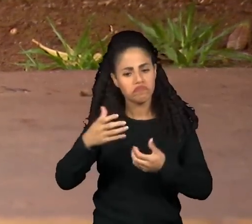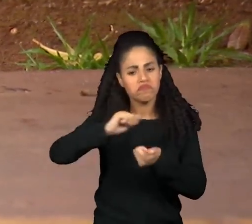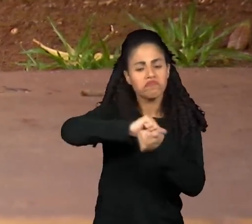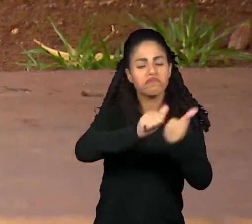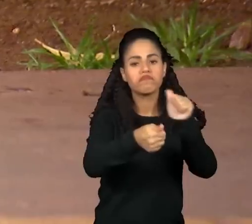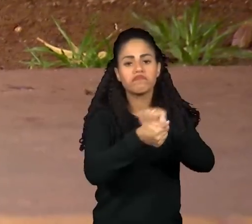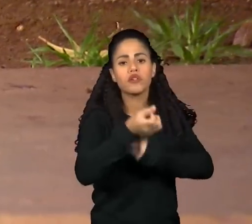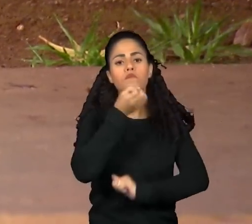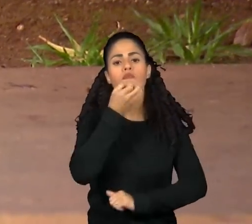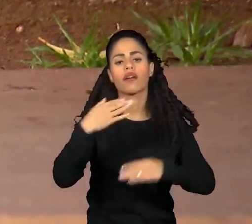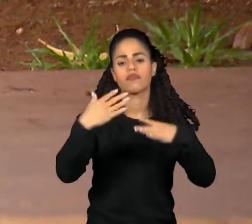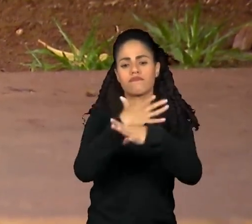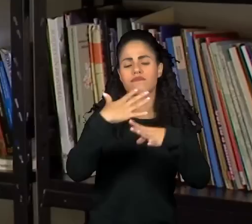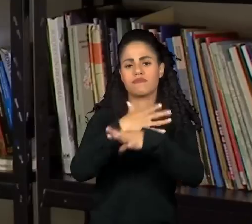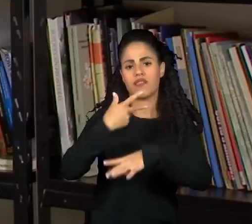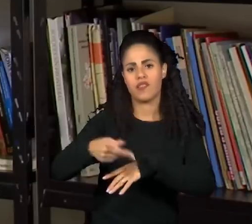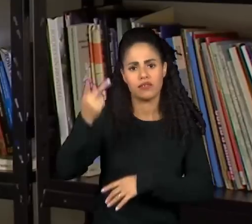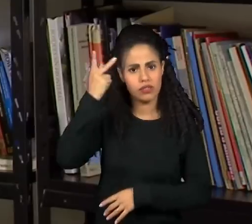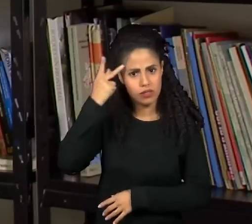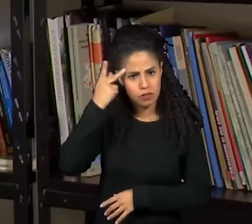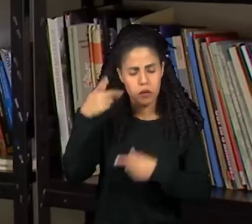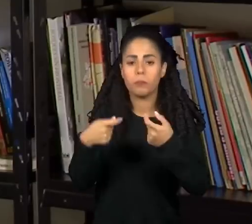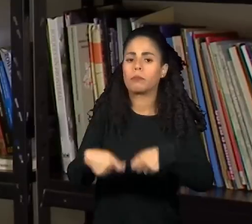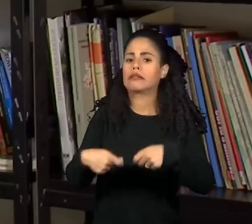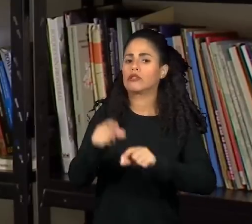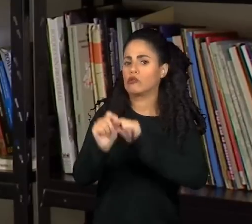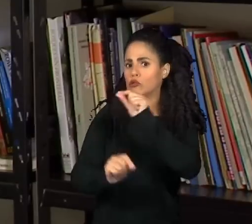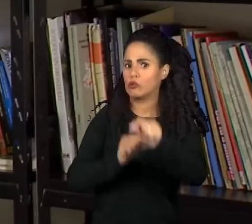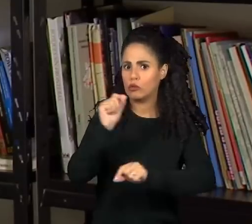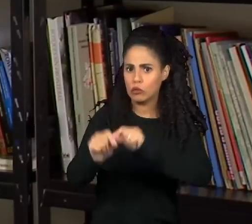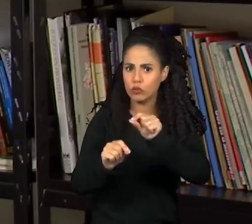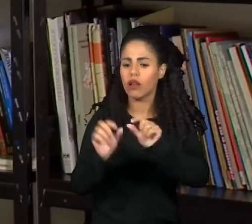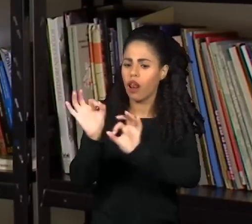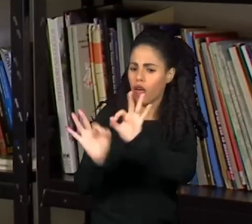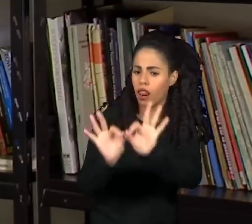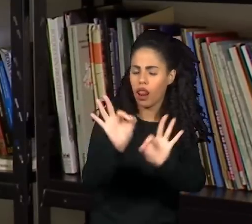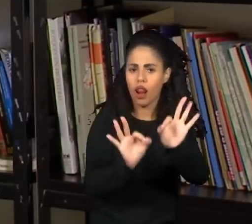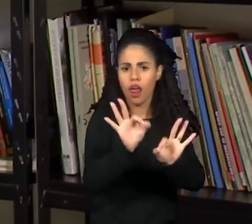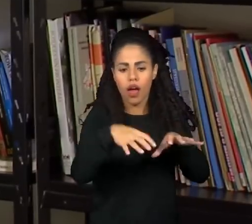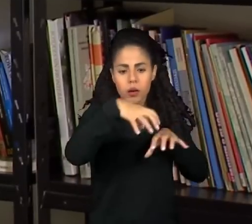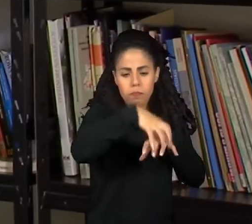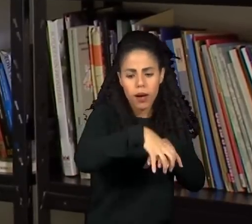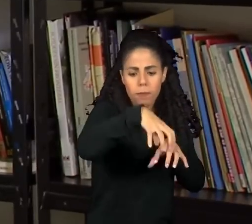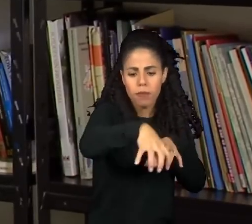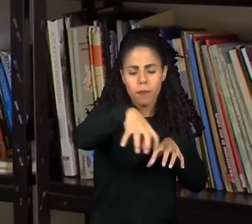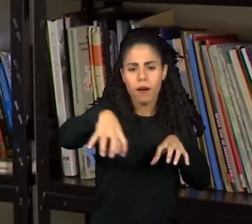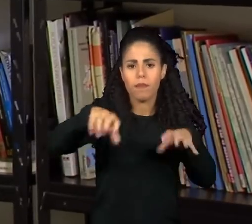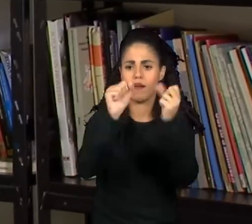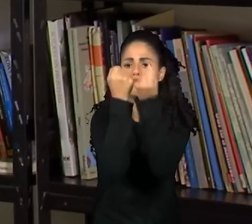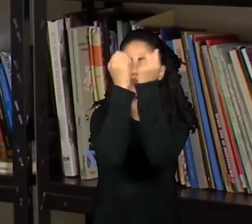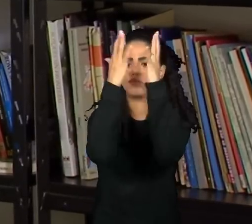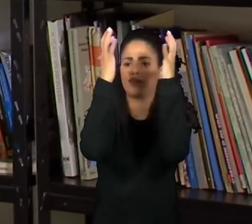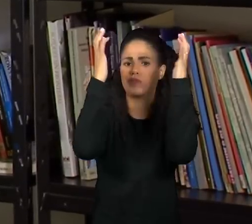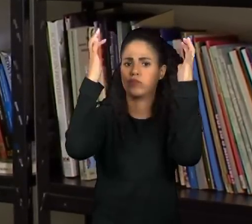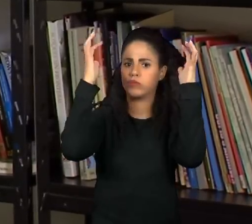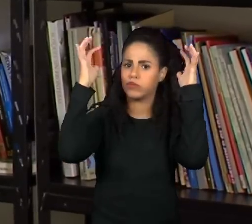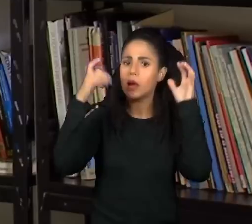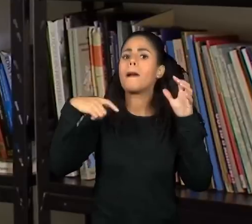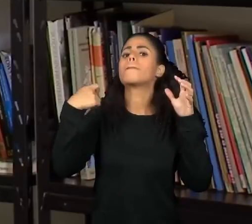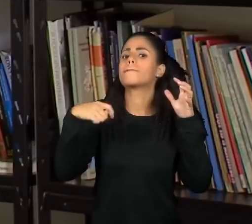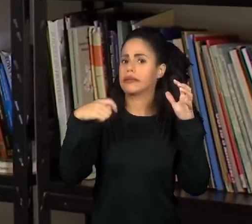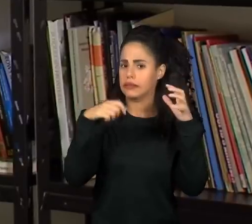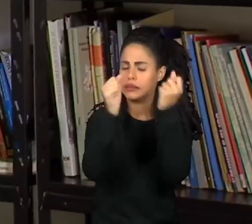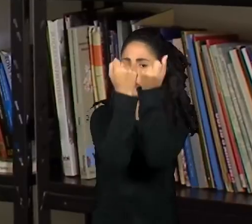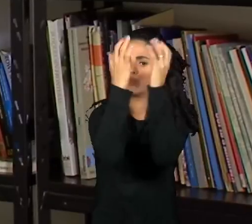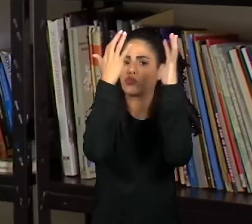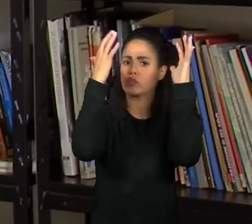condições urbanas, né? Precisa ter um planejamento urbano mínimo. A área muito urbanizada, sem árvores, não